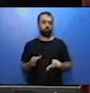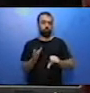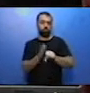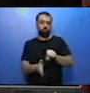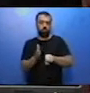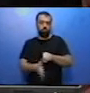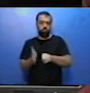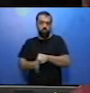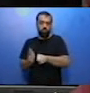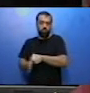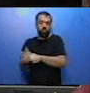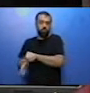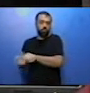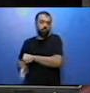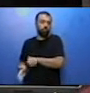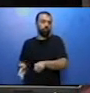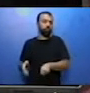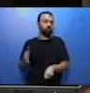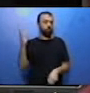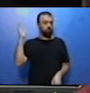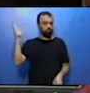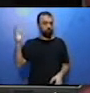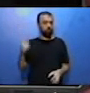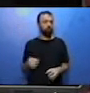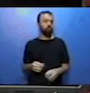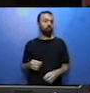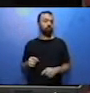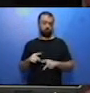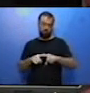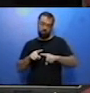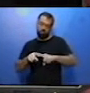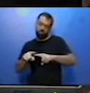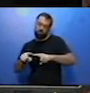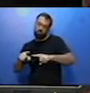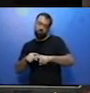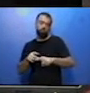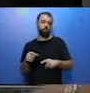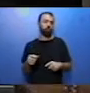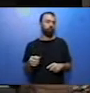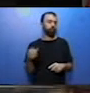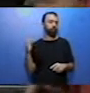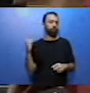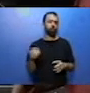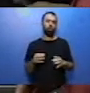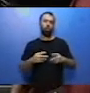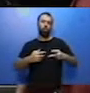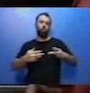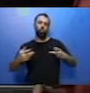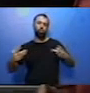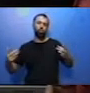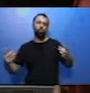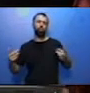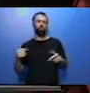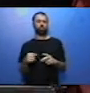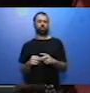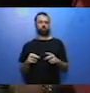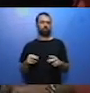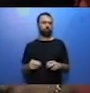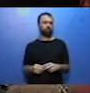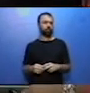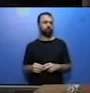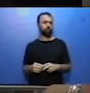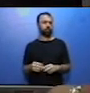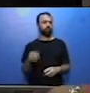feijão ervilha lentilha soja grão-de-bico isso tudo é uma referência para você